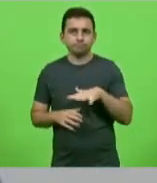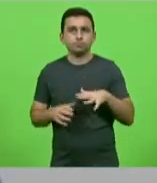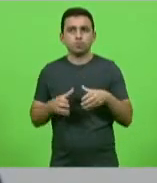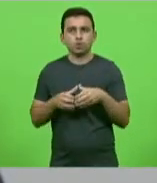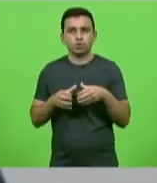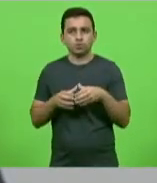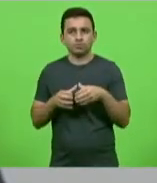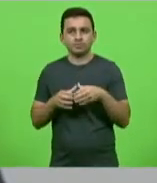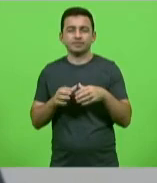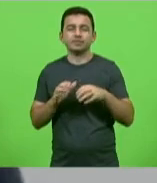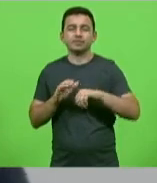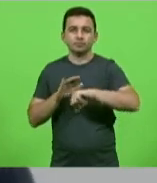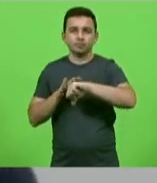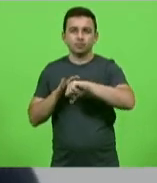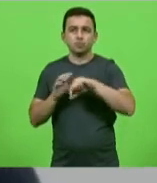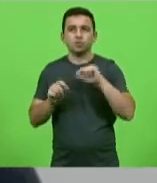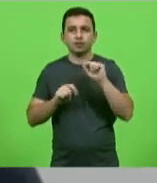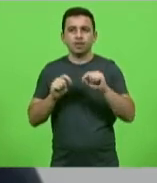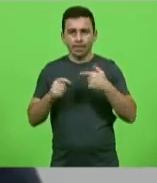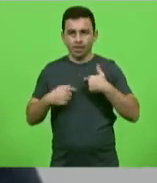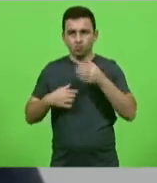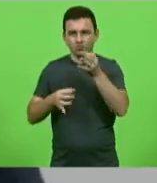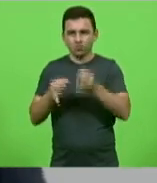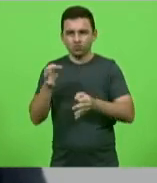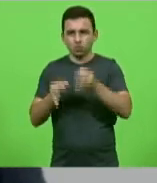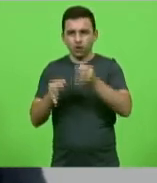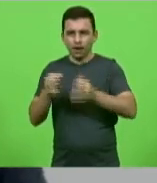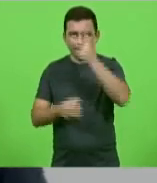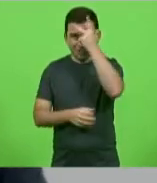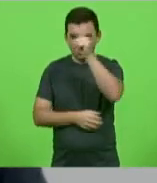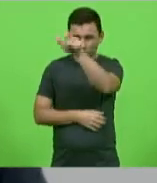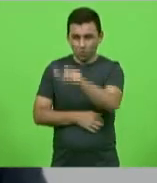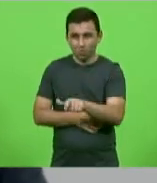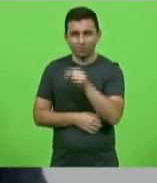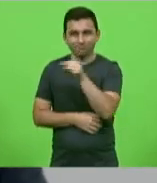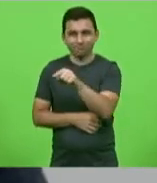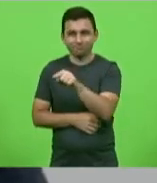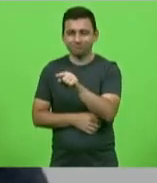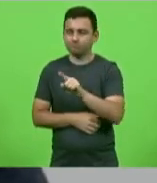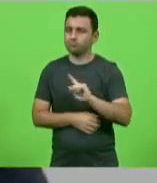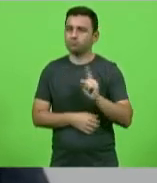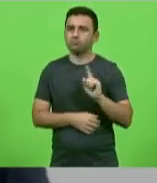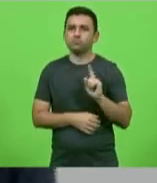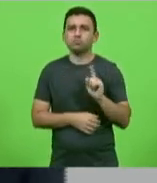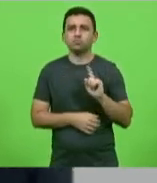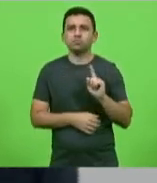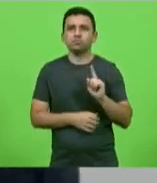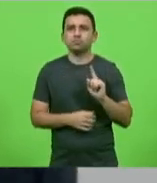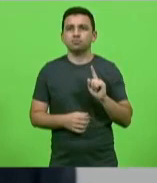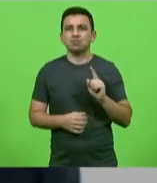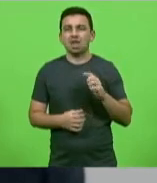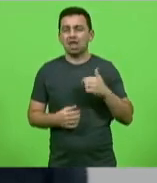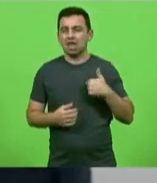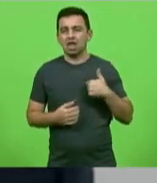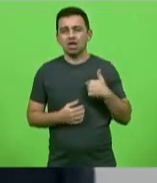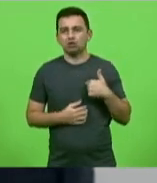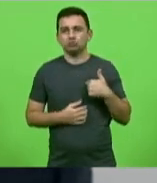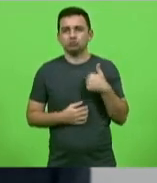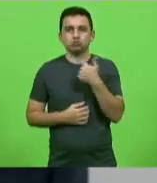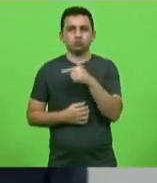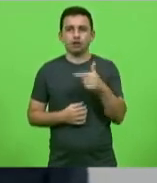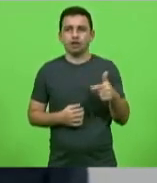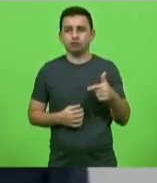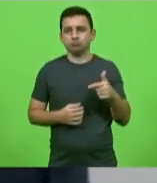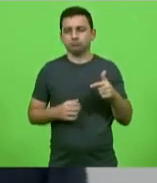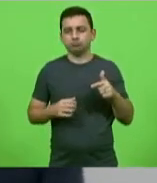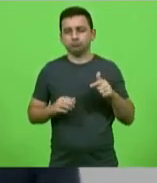que eu não estou a julgar pessoas. Eu não tenho este dom